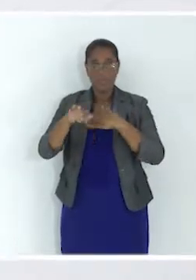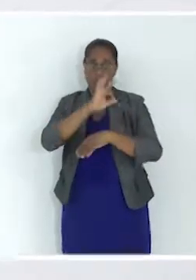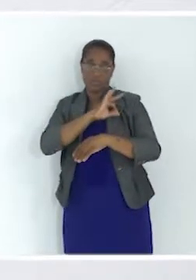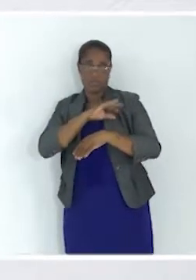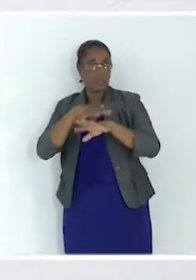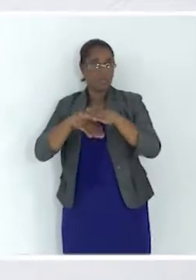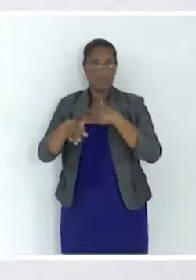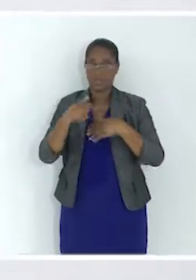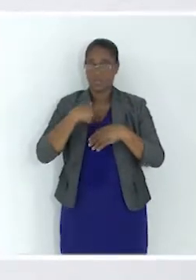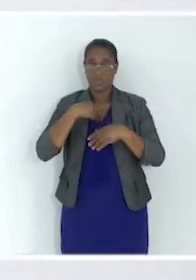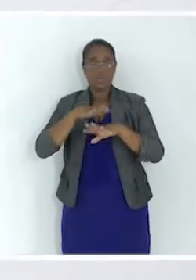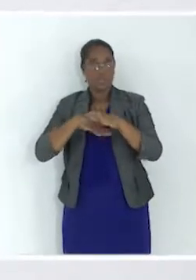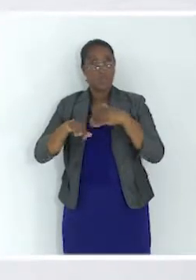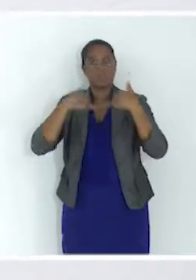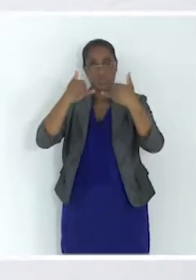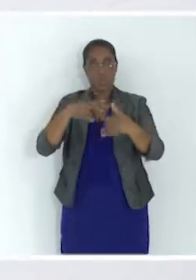caderno. Vamos lá?